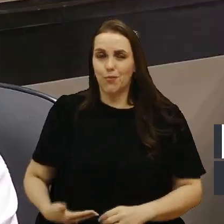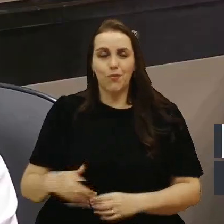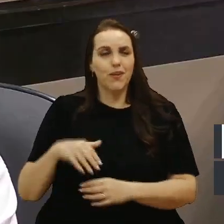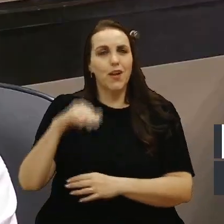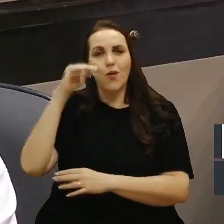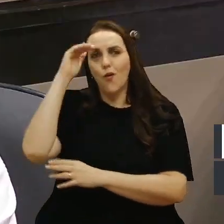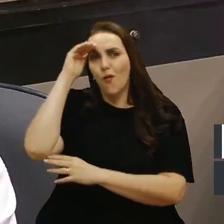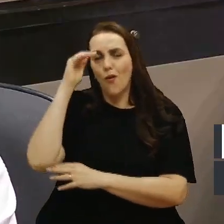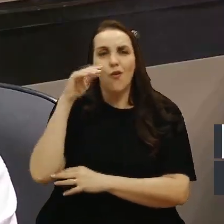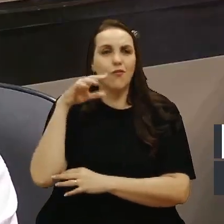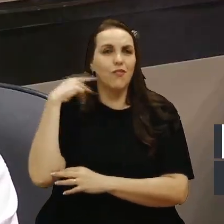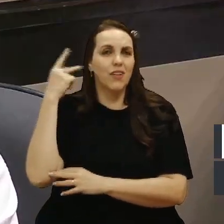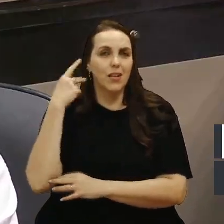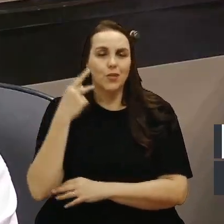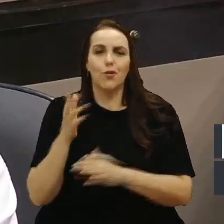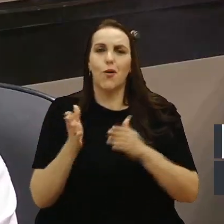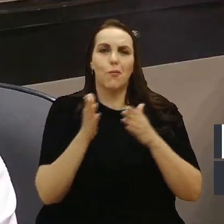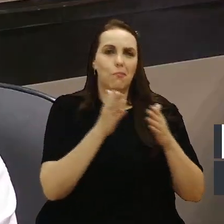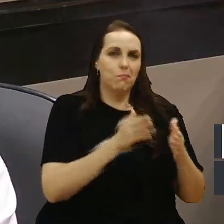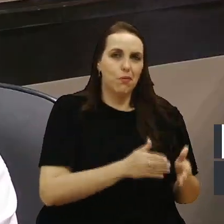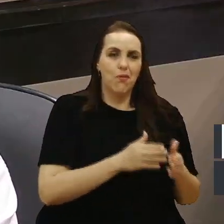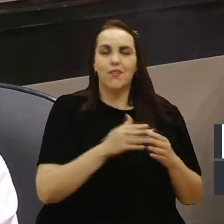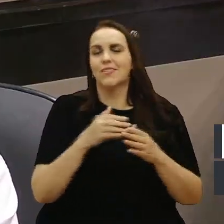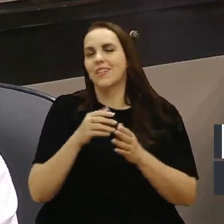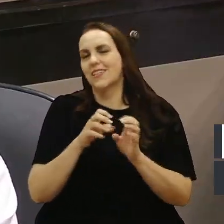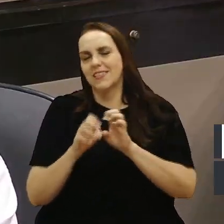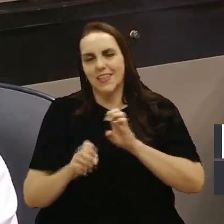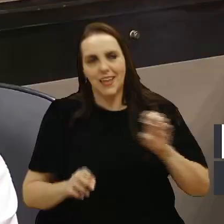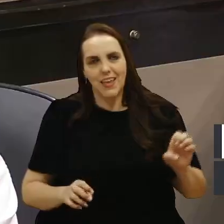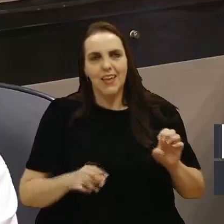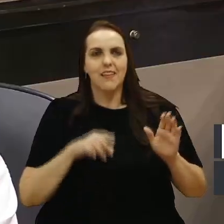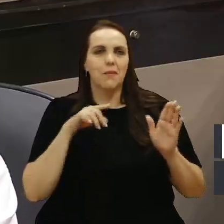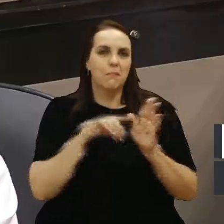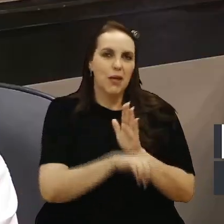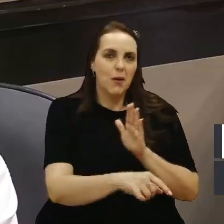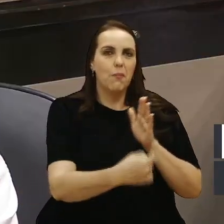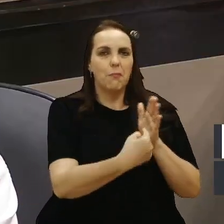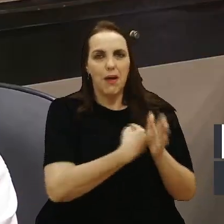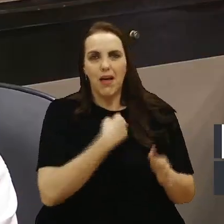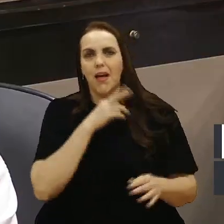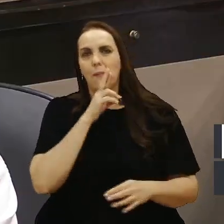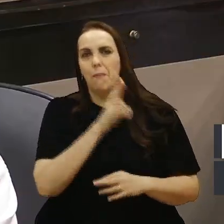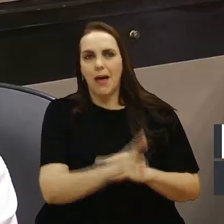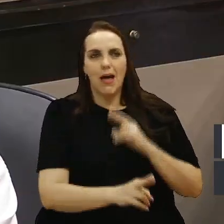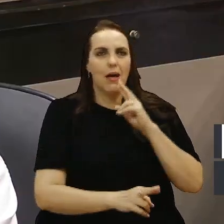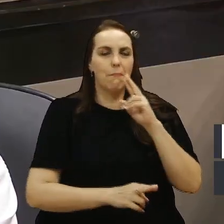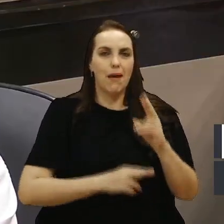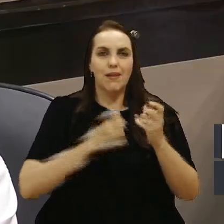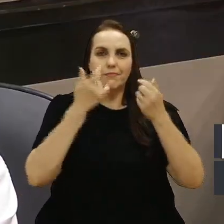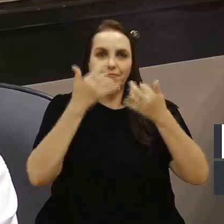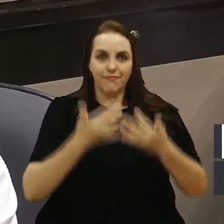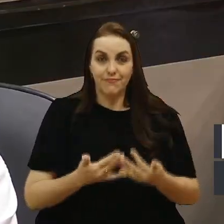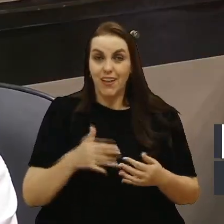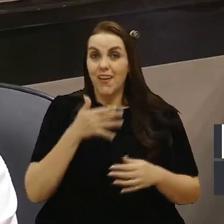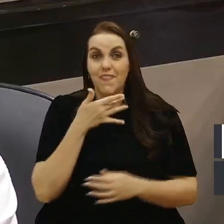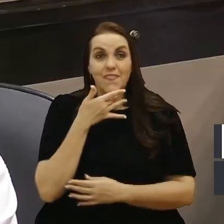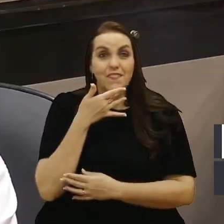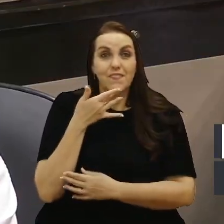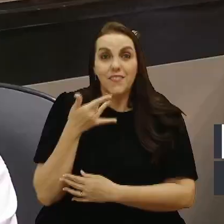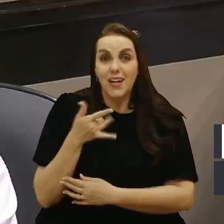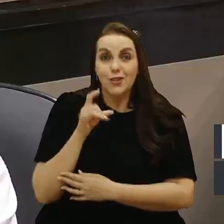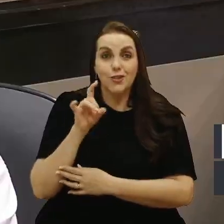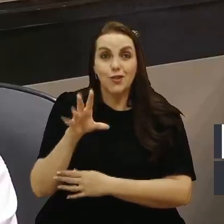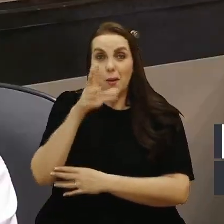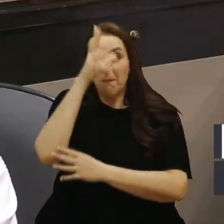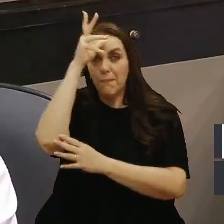vereadores da oposição, da esquerda, questionar ele dá explicação. Então, assim, é fácil, é só o prefeito vir.